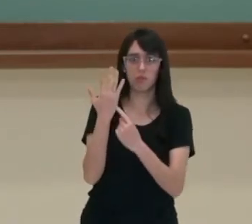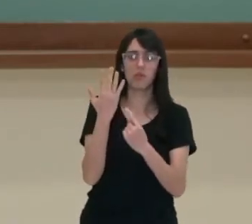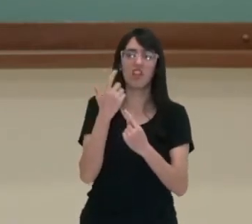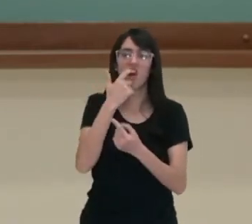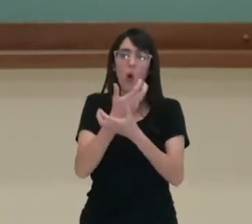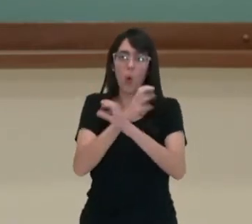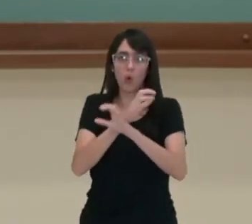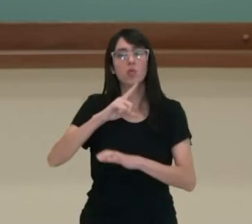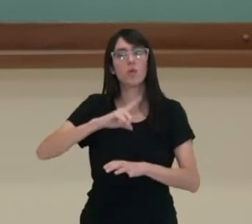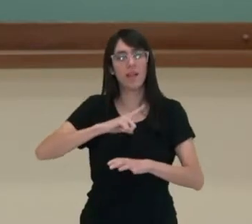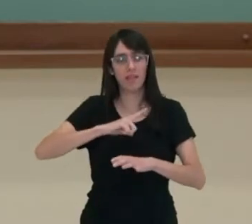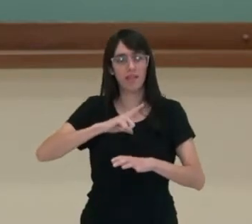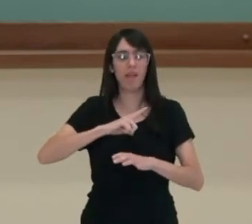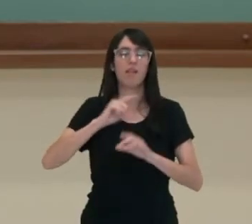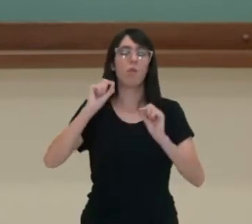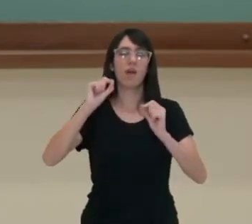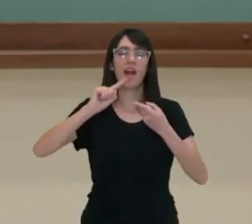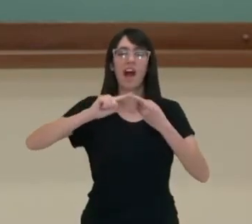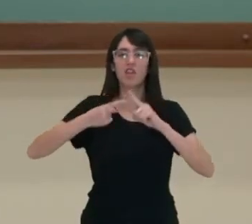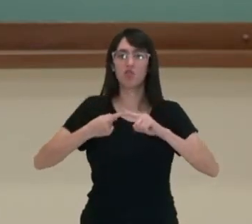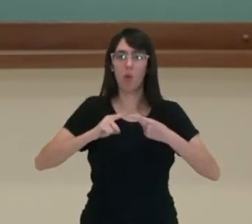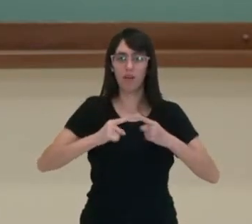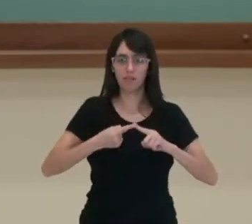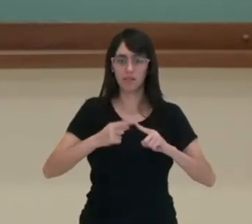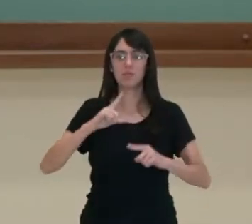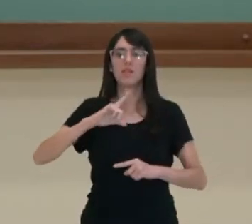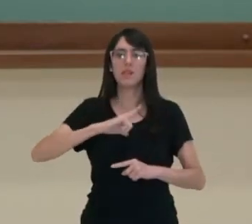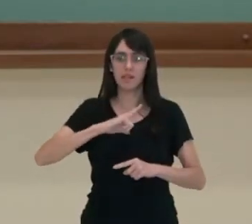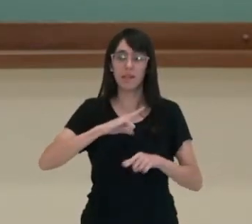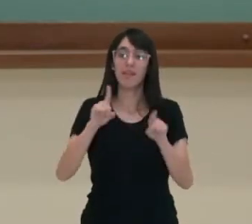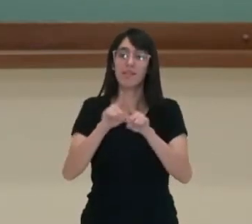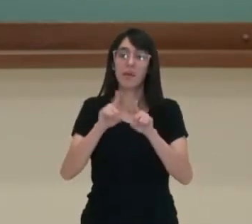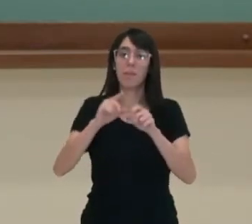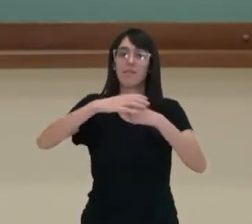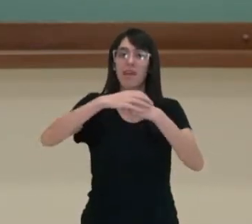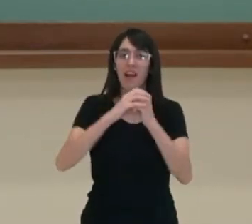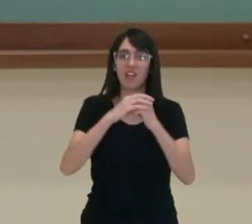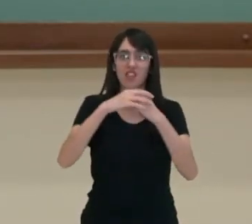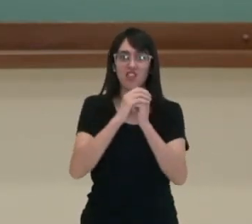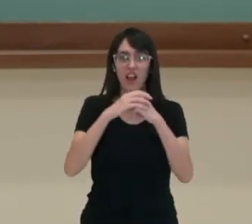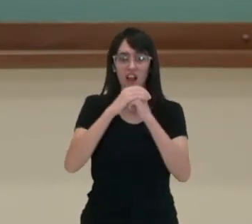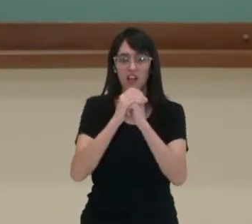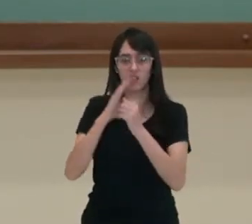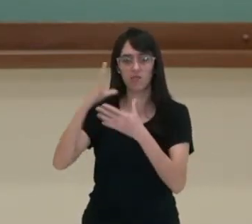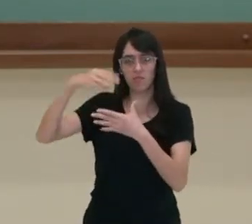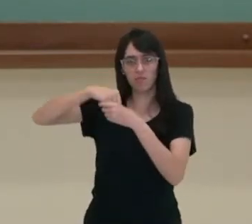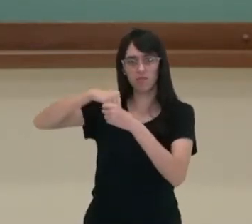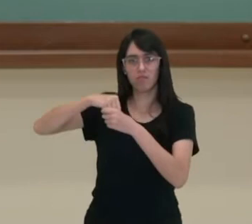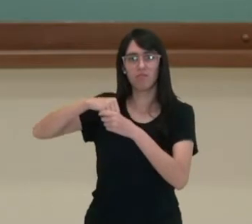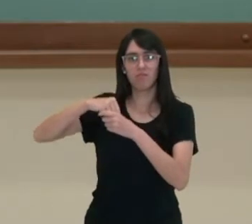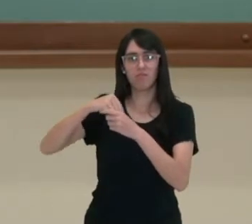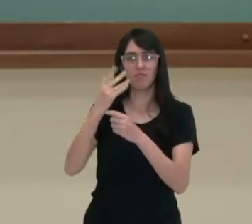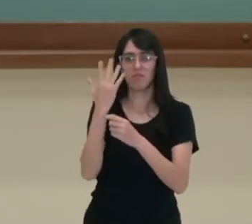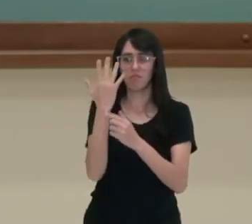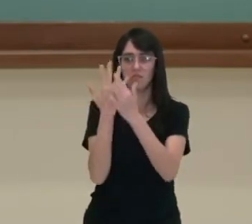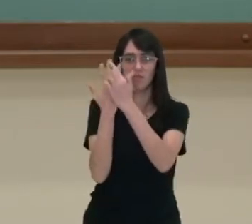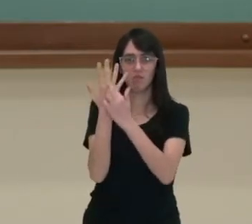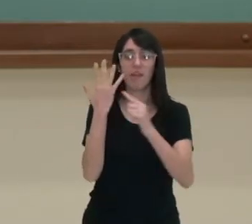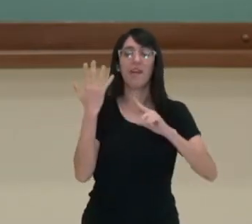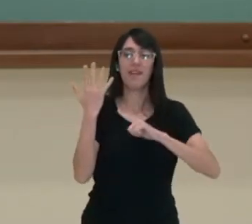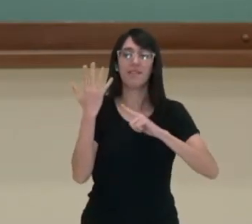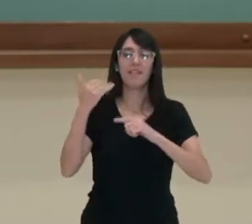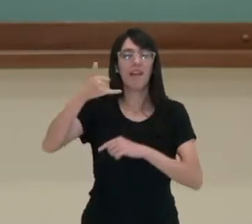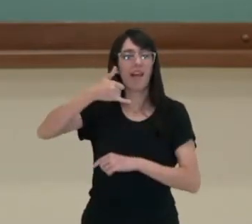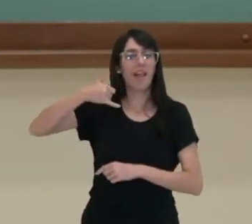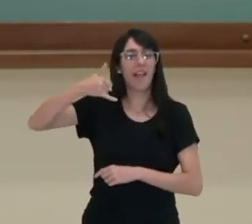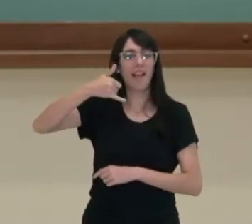articulação. Então, entre um osso e outro, nós temos cartilagem. E entre essas duas cartilagens, nós temos um líquido chamado